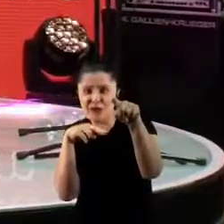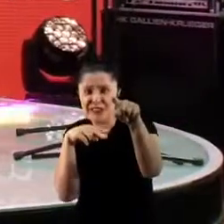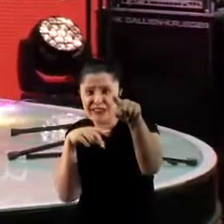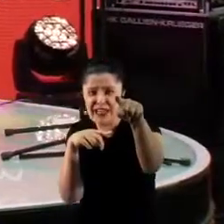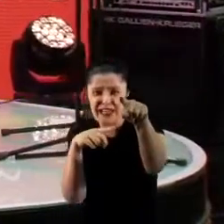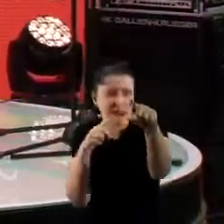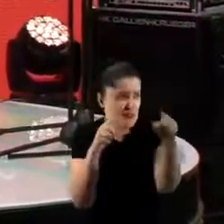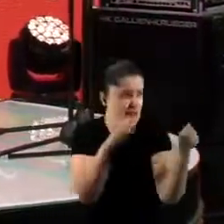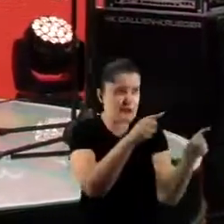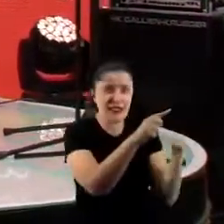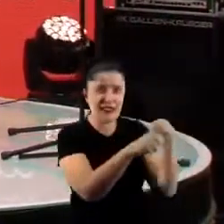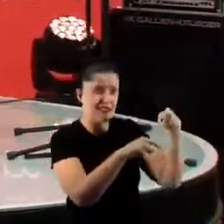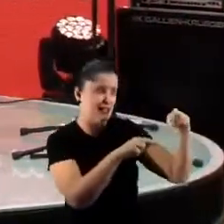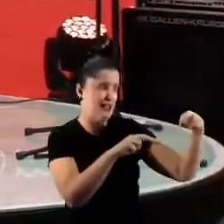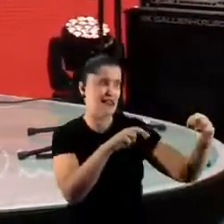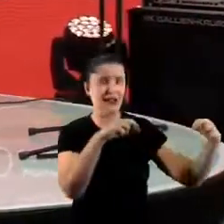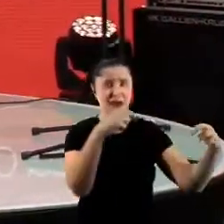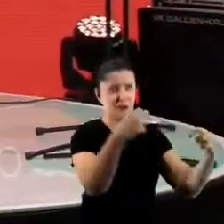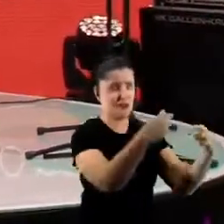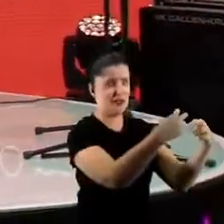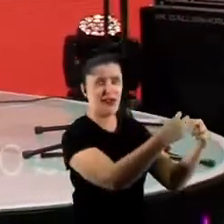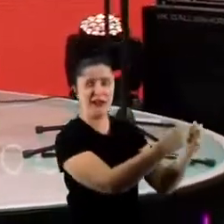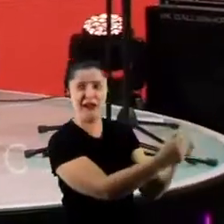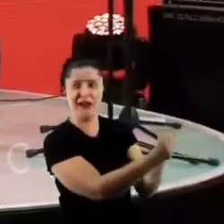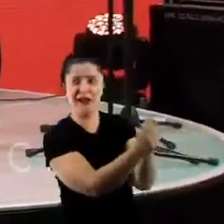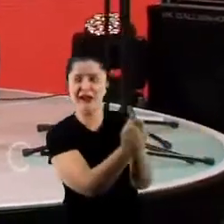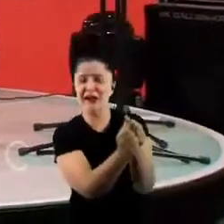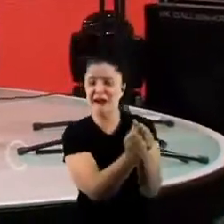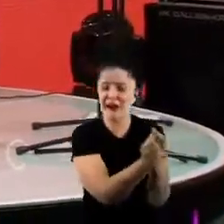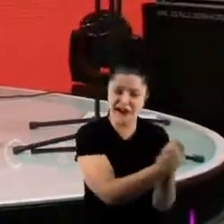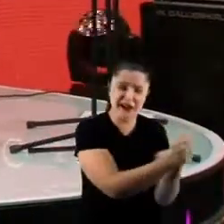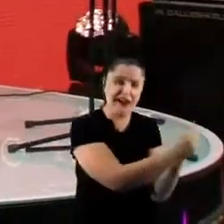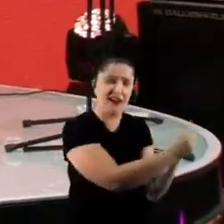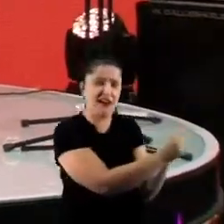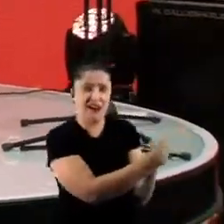Era você na outra mesa, acompanhada.